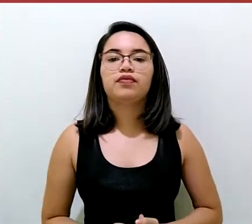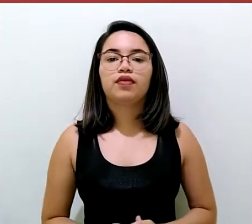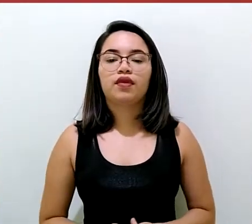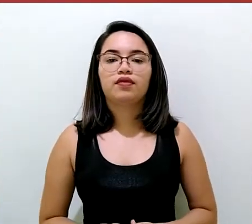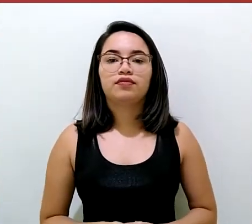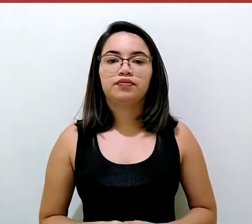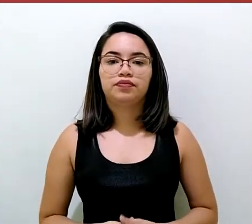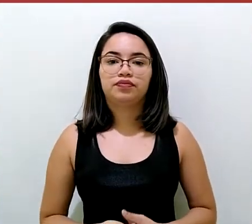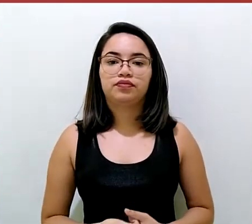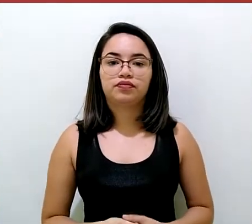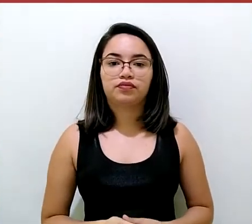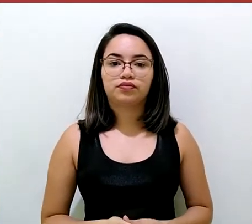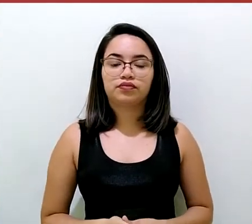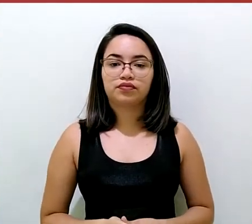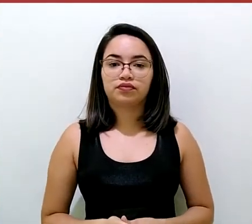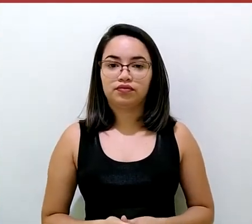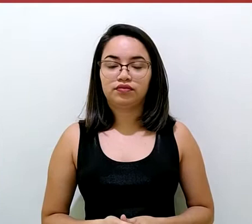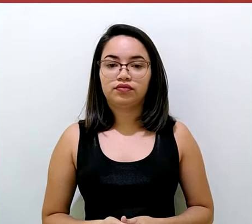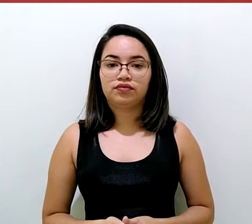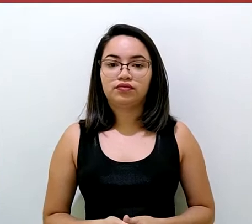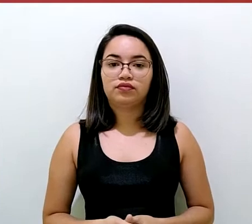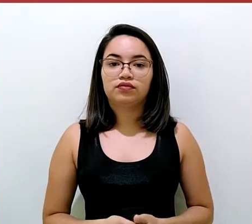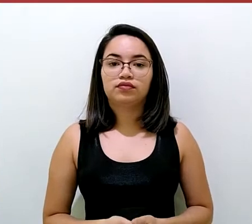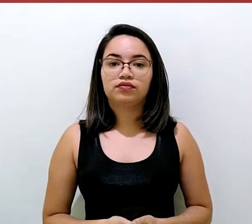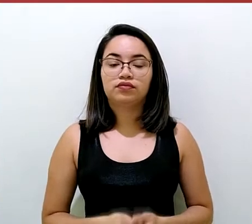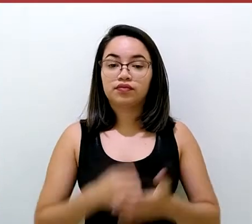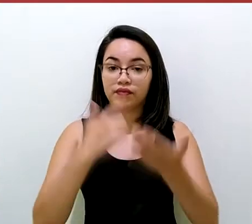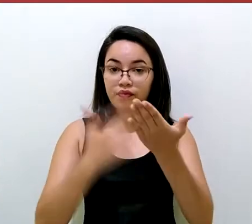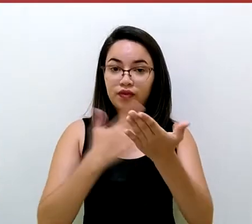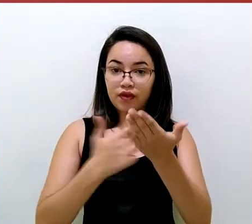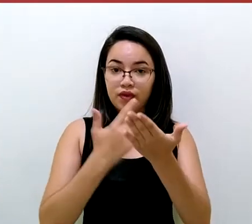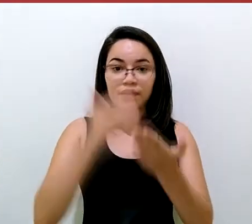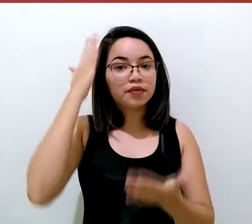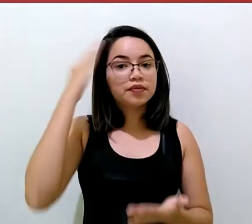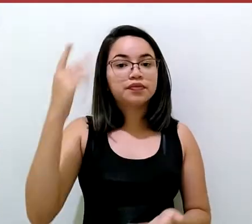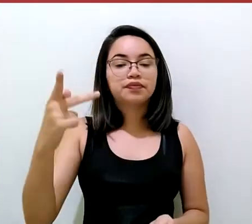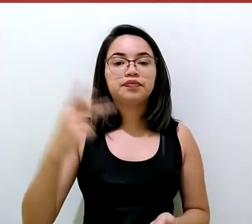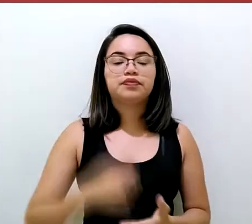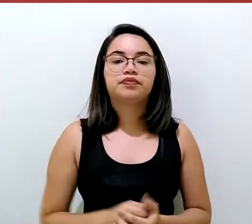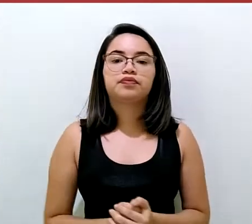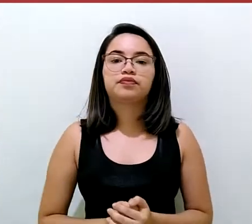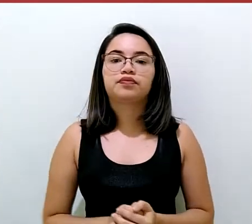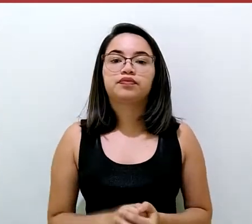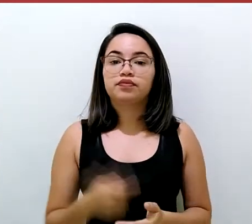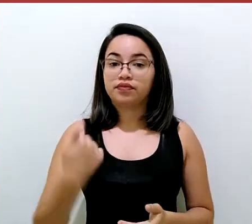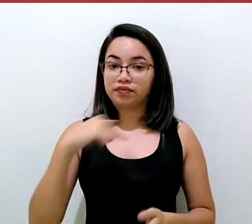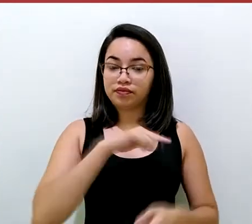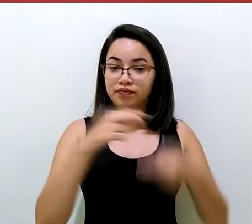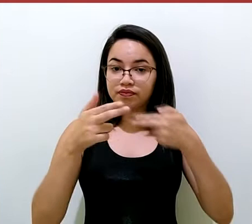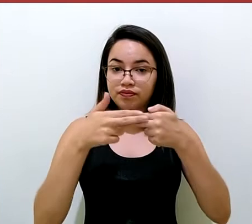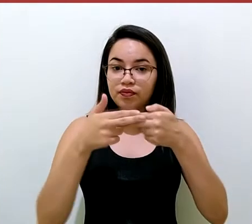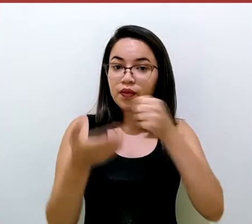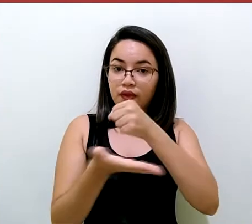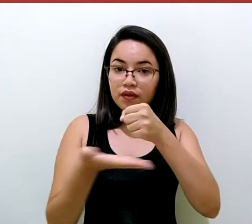conselhos indispensáveis dos pais aos seus filhos, no livro de Provérbios. Nós estamos usando